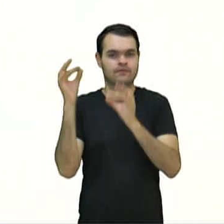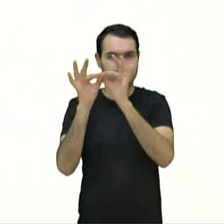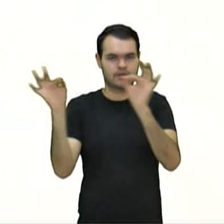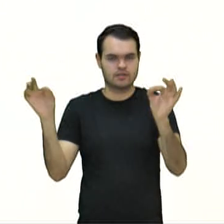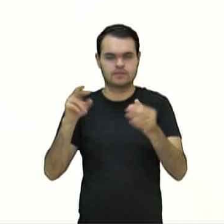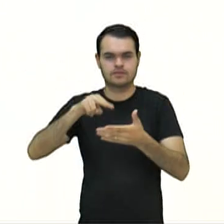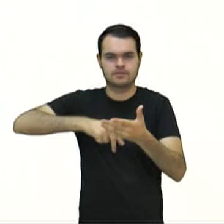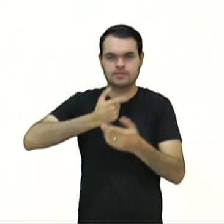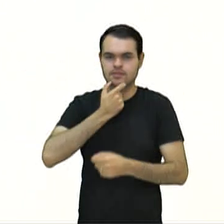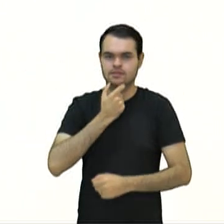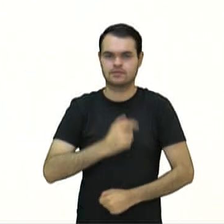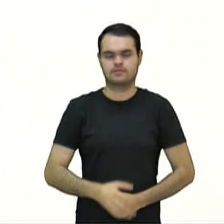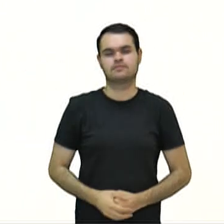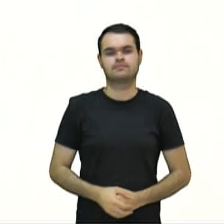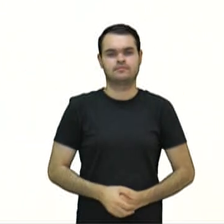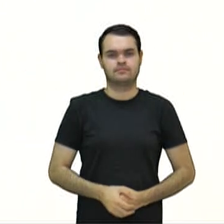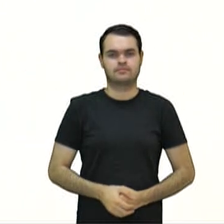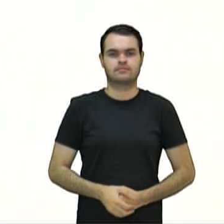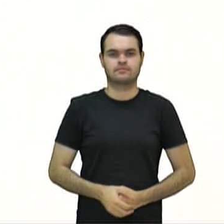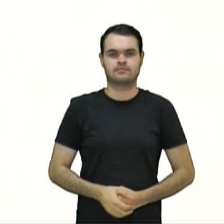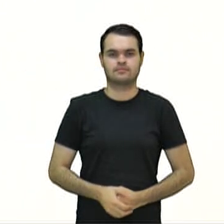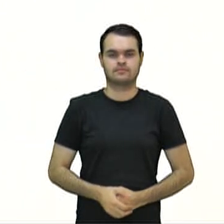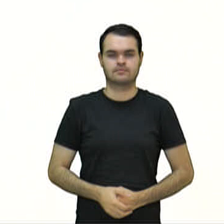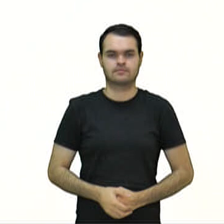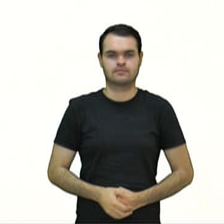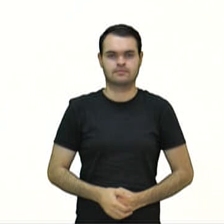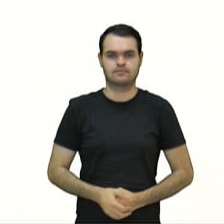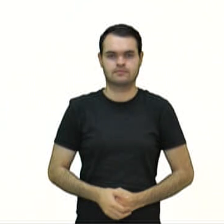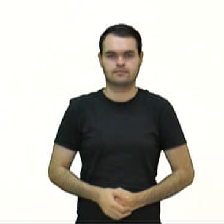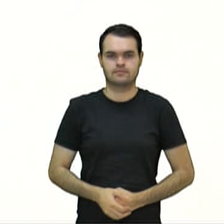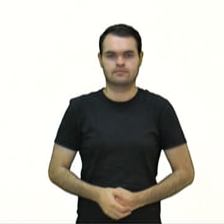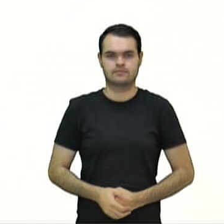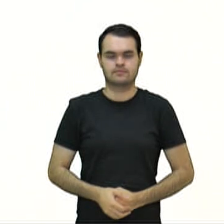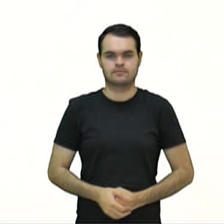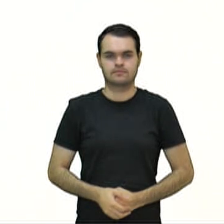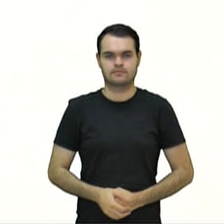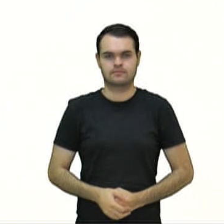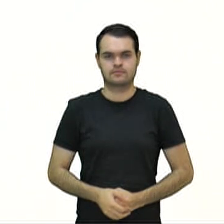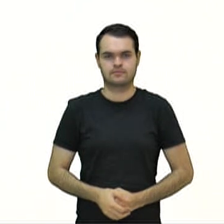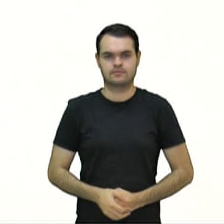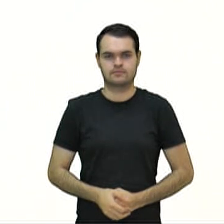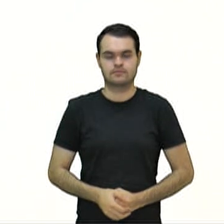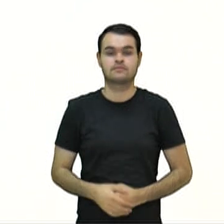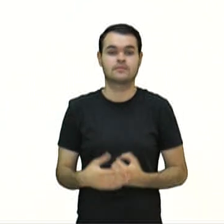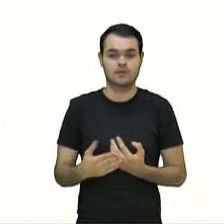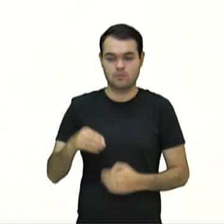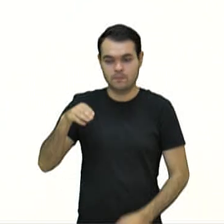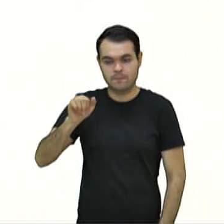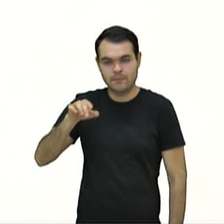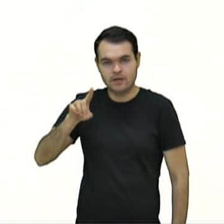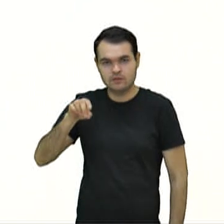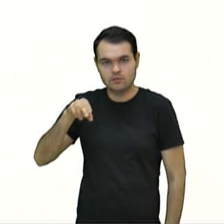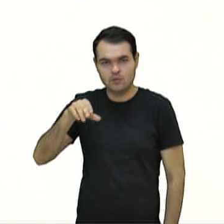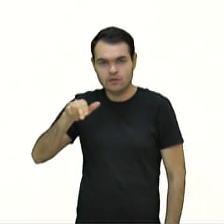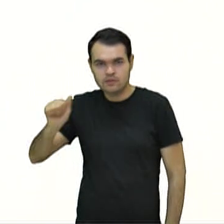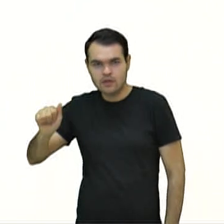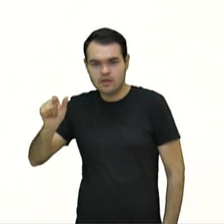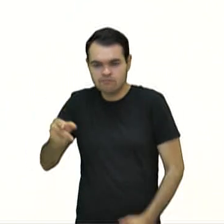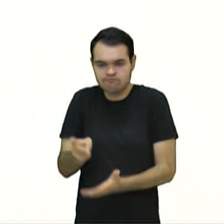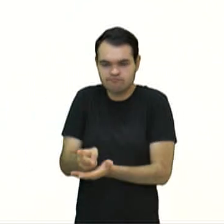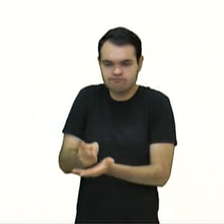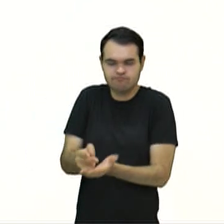Madonna had 21 top 10 hits in USA. Então, Madonna